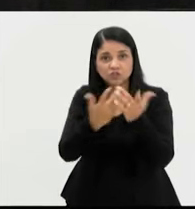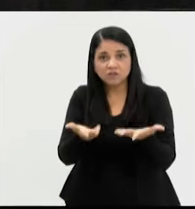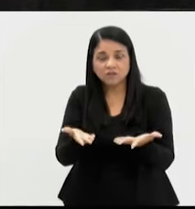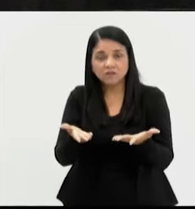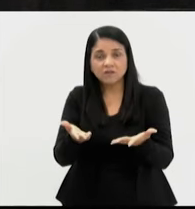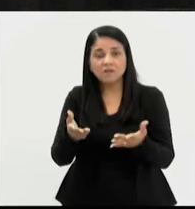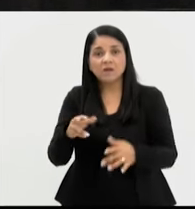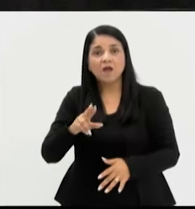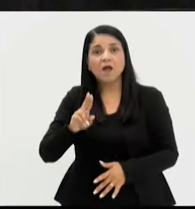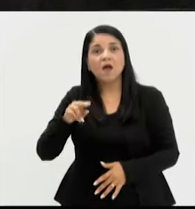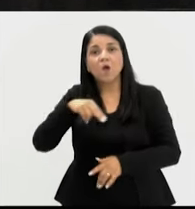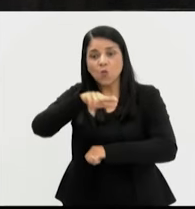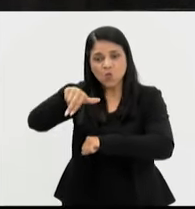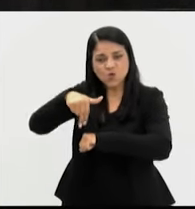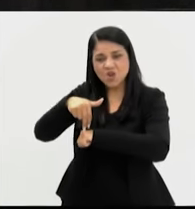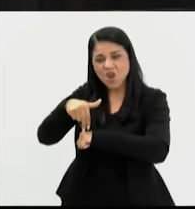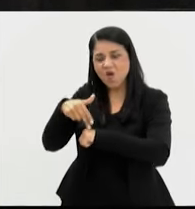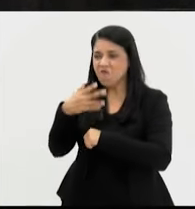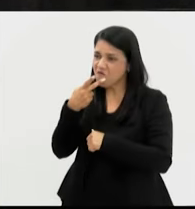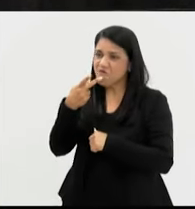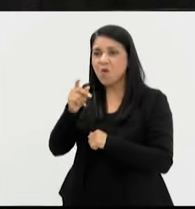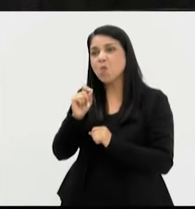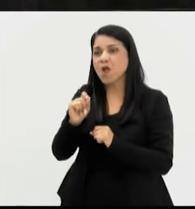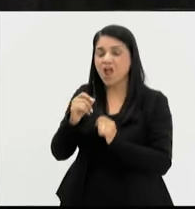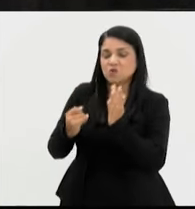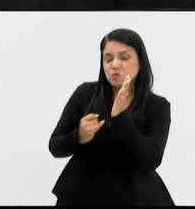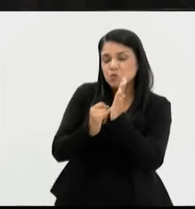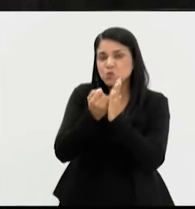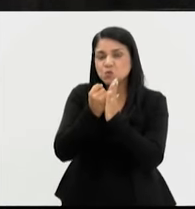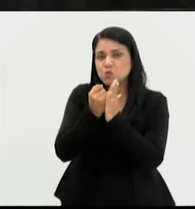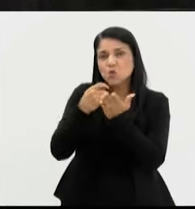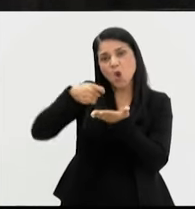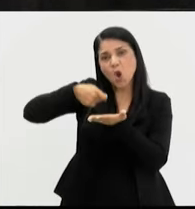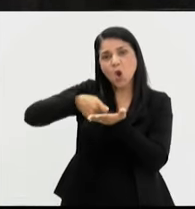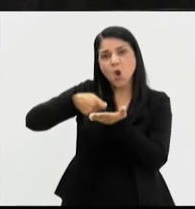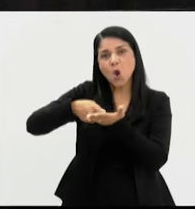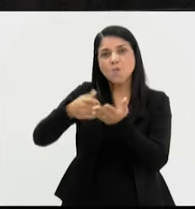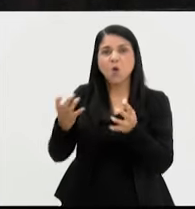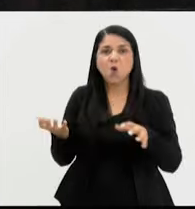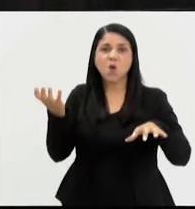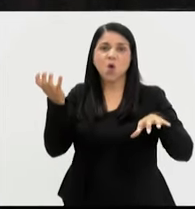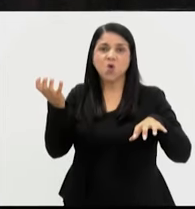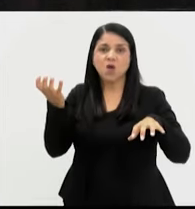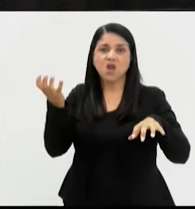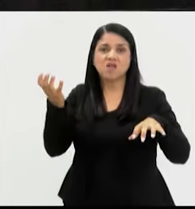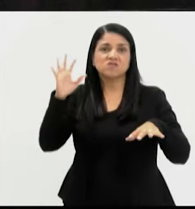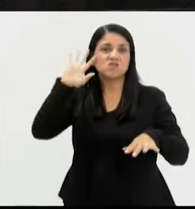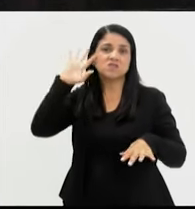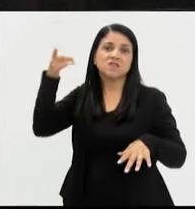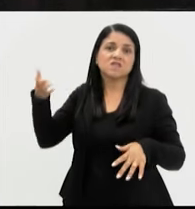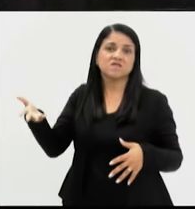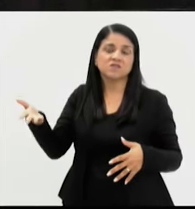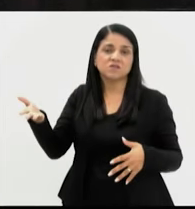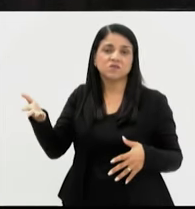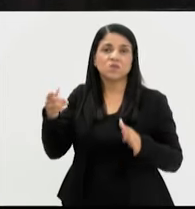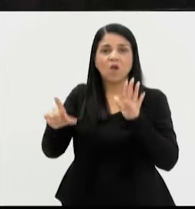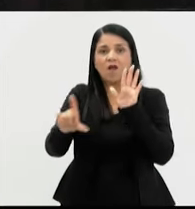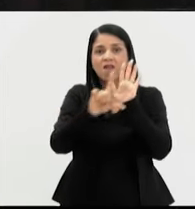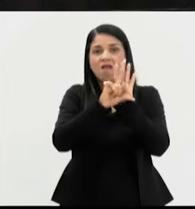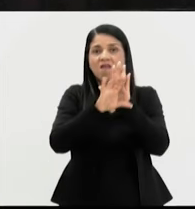seguinte mas os juros que eu cobro é o Congresso Nacional que definiu através de